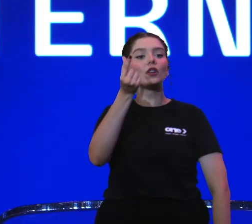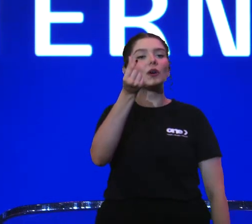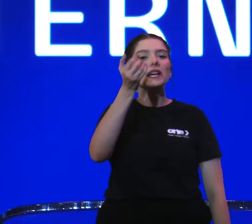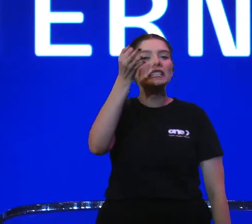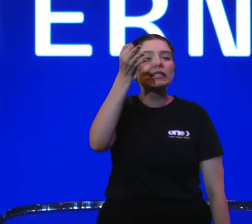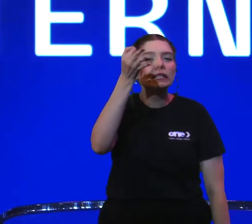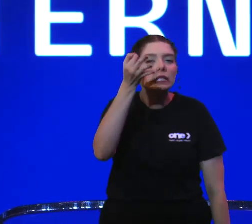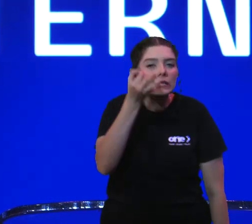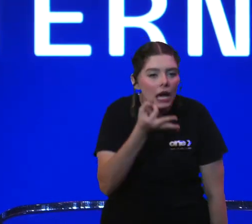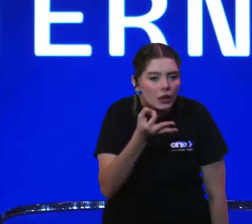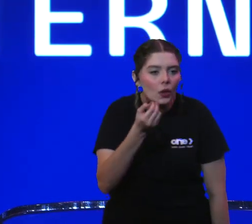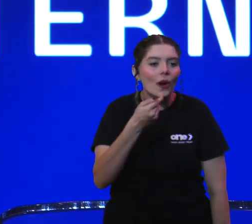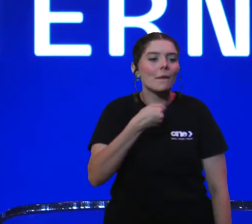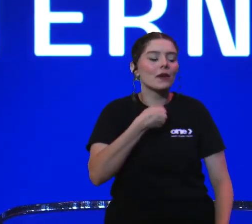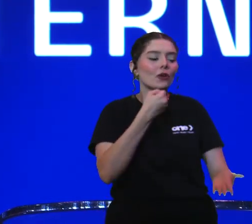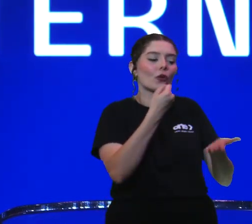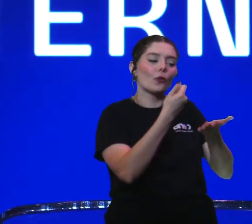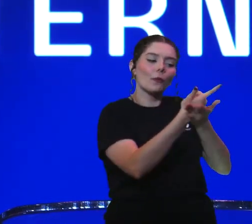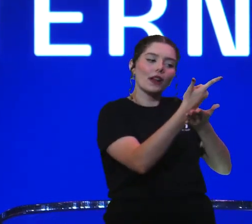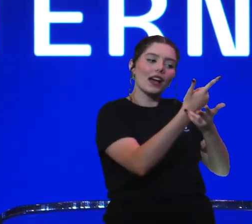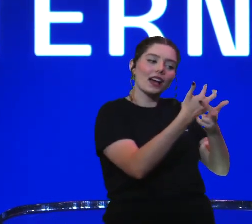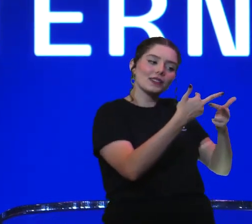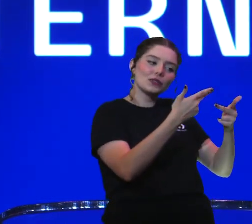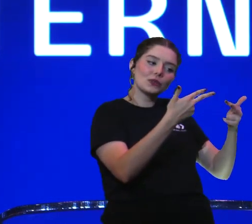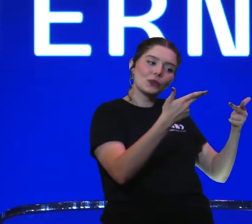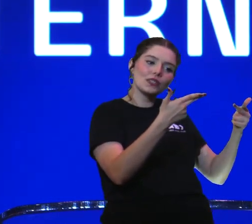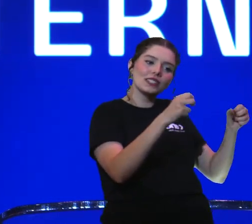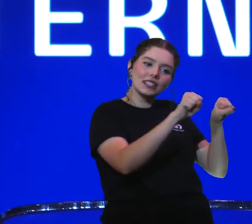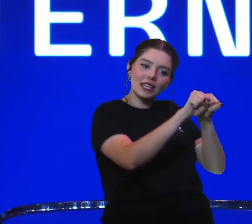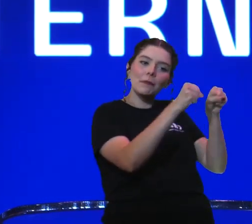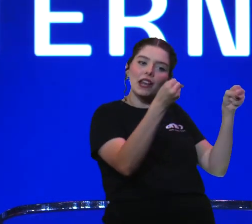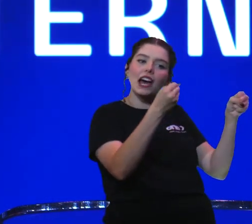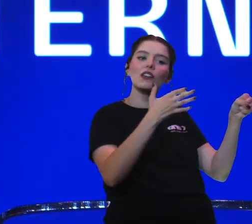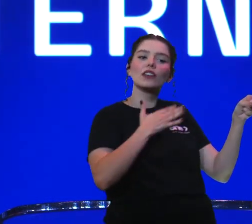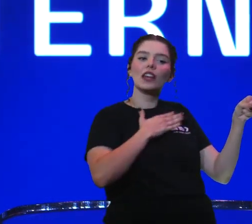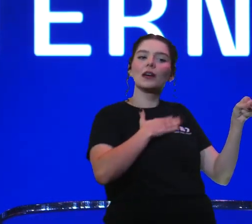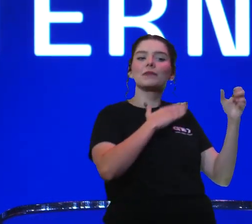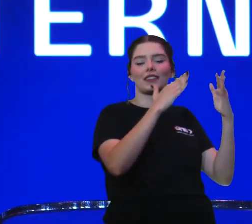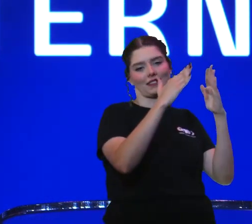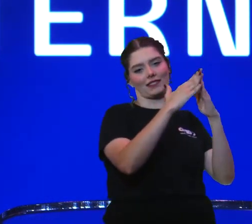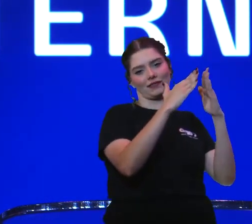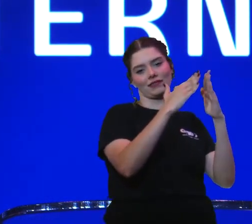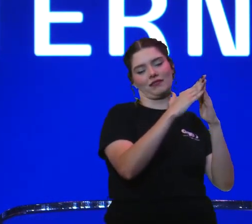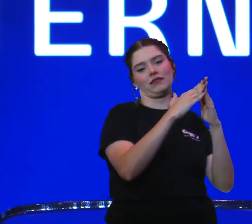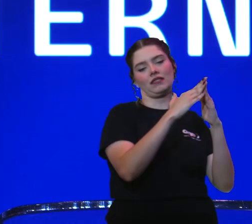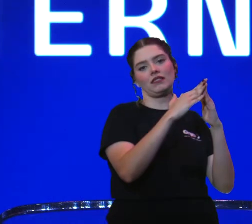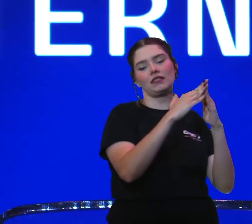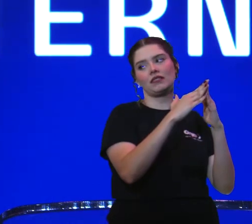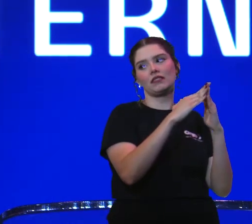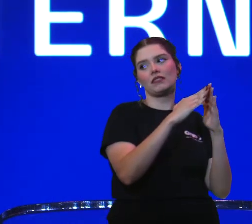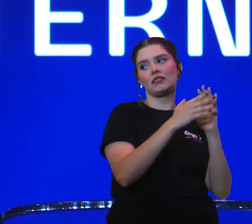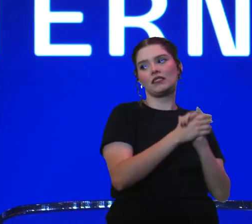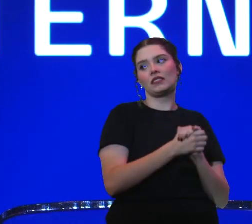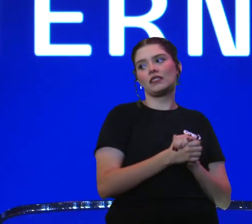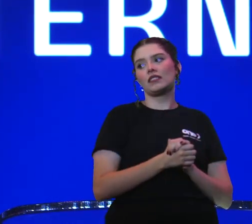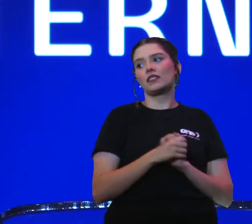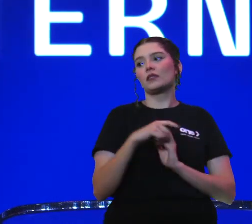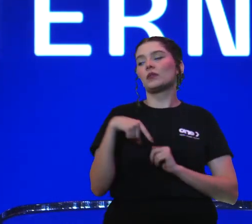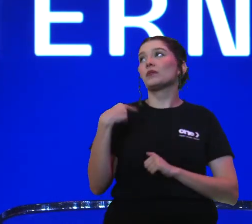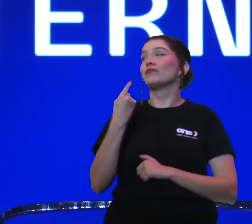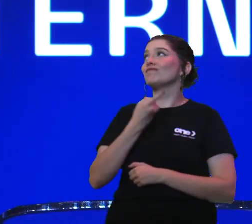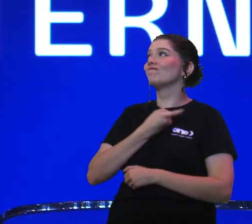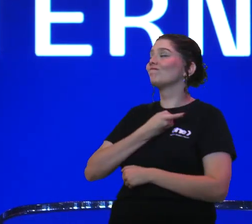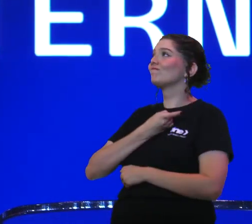de todas as reformas, trocas e ajustes que eu precisei fazer. Quando investimos em coisas que